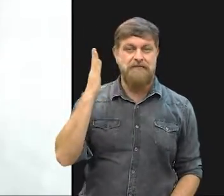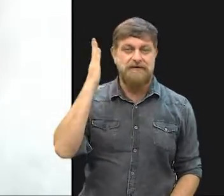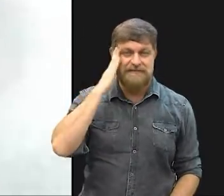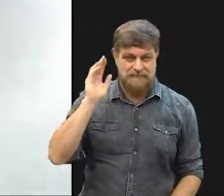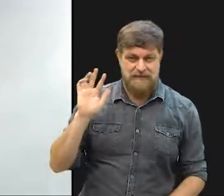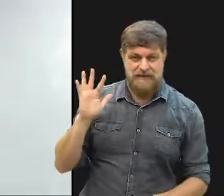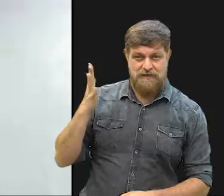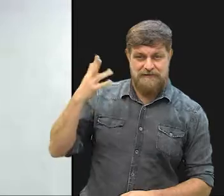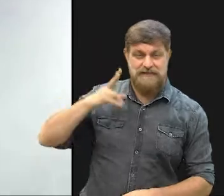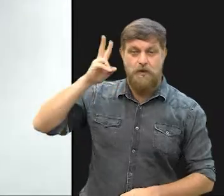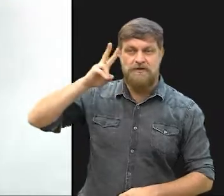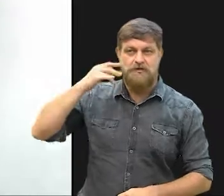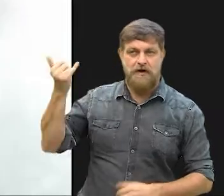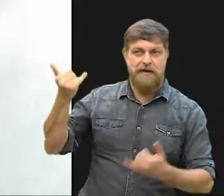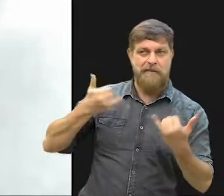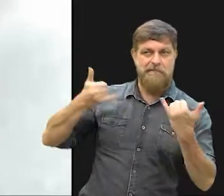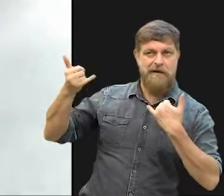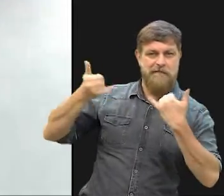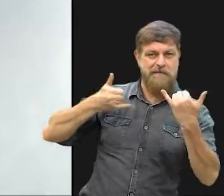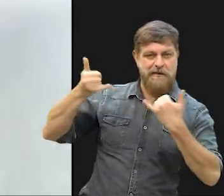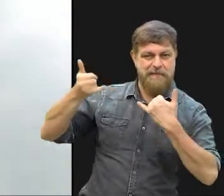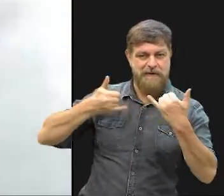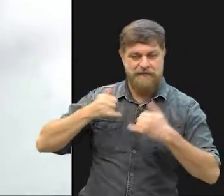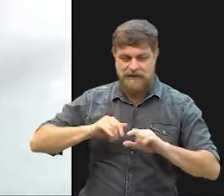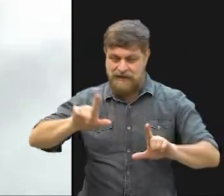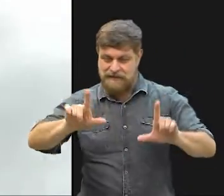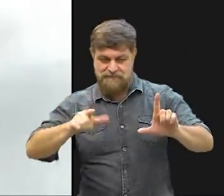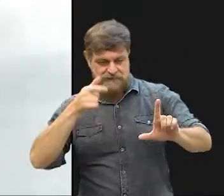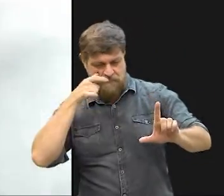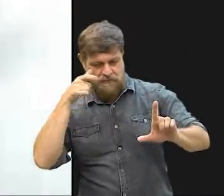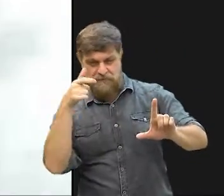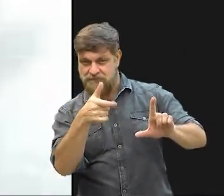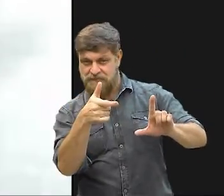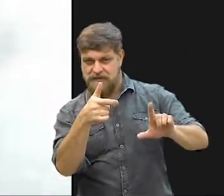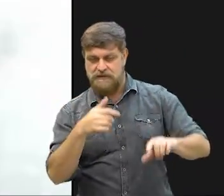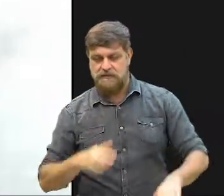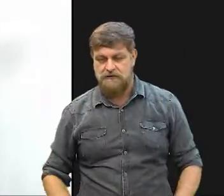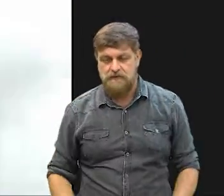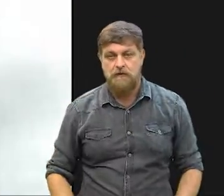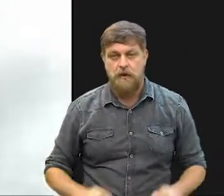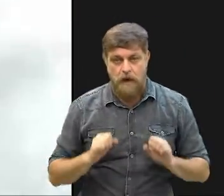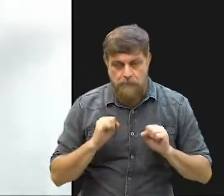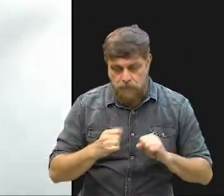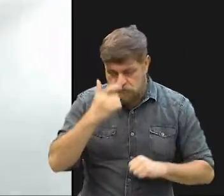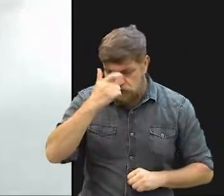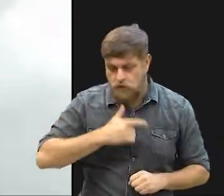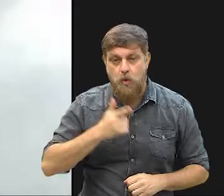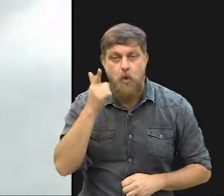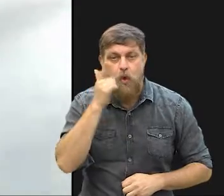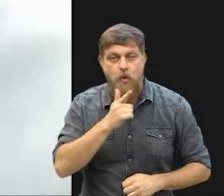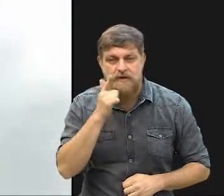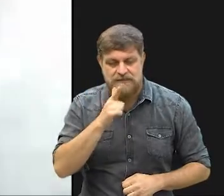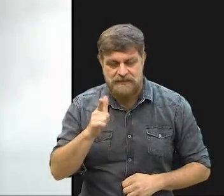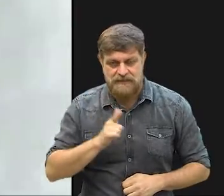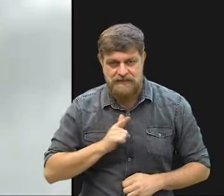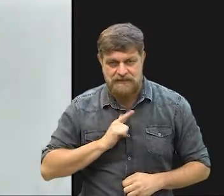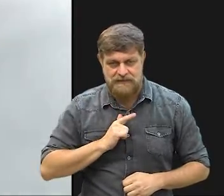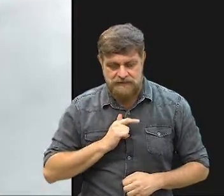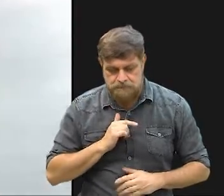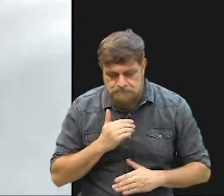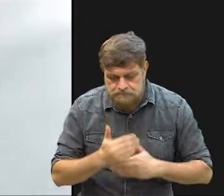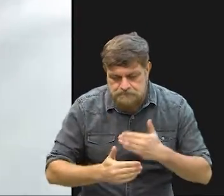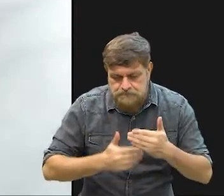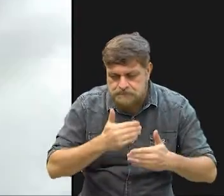via histórias, via na TV. Sim. Então, isso me permitiu estar um